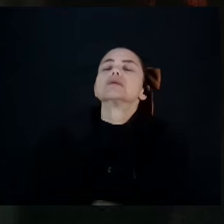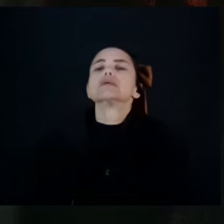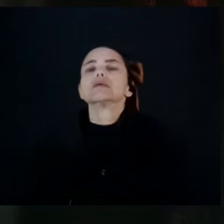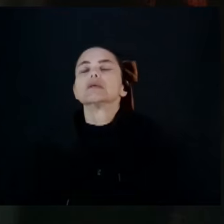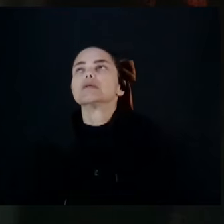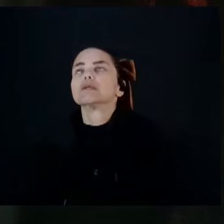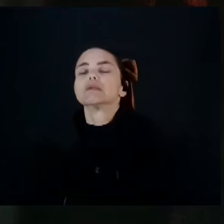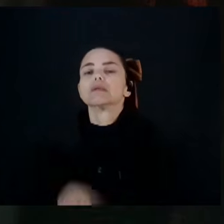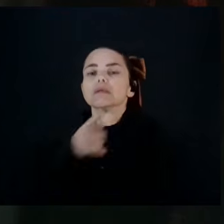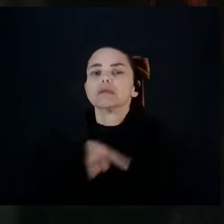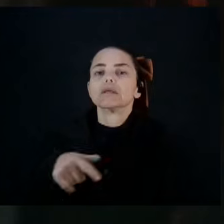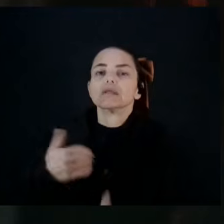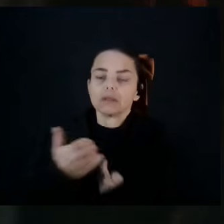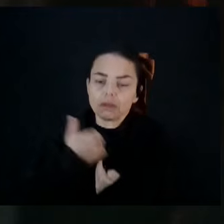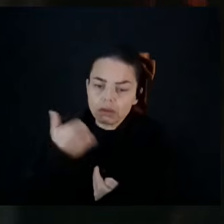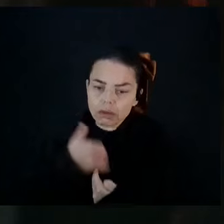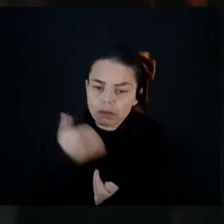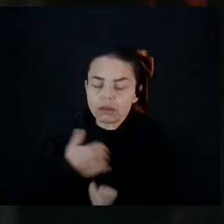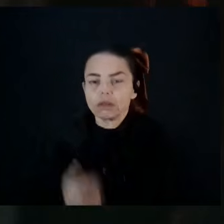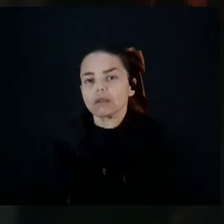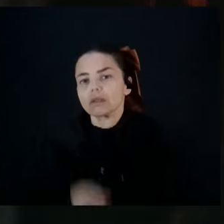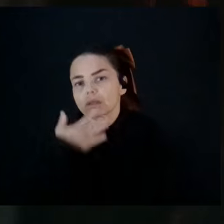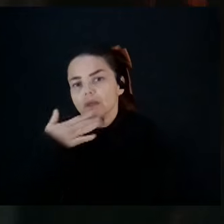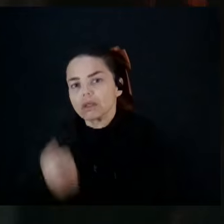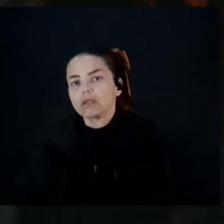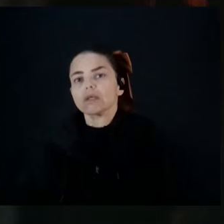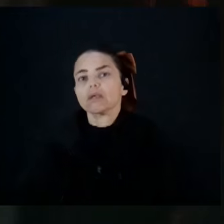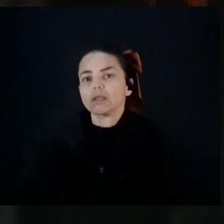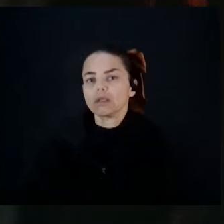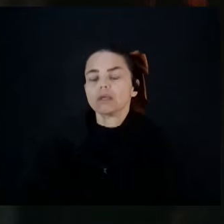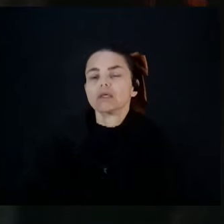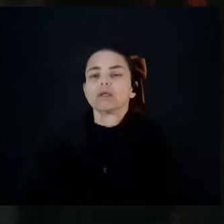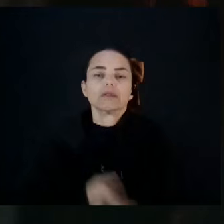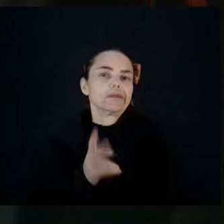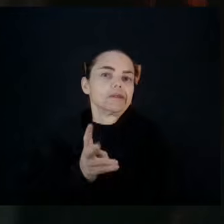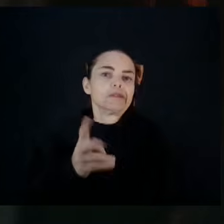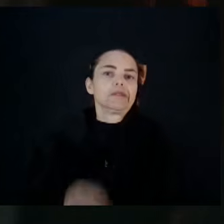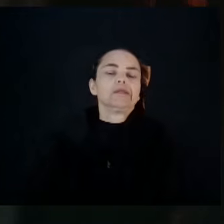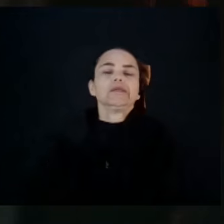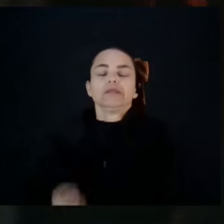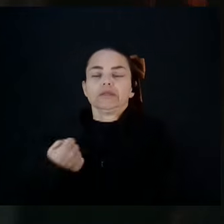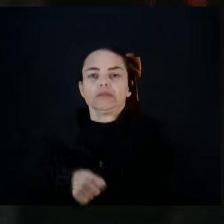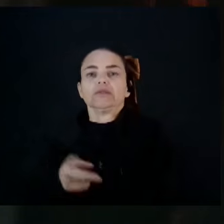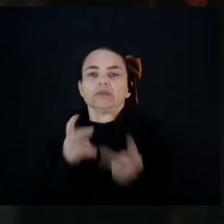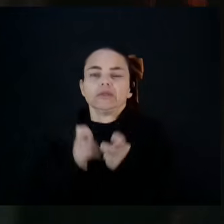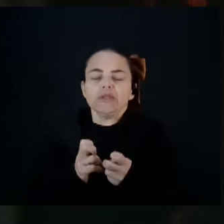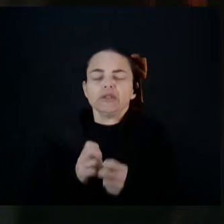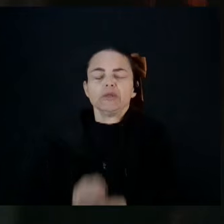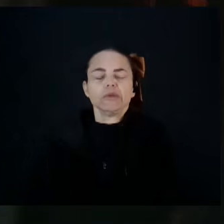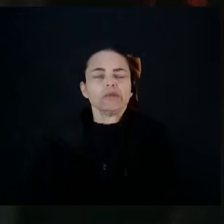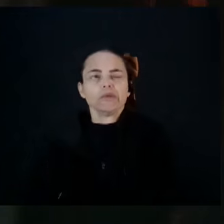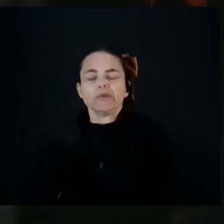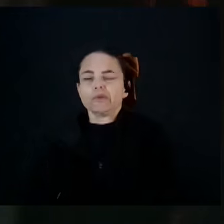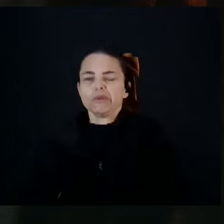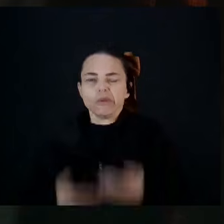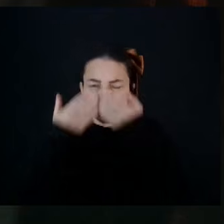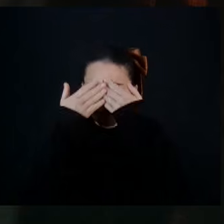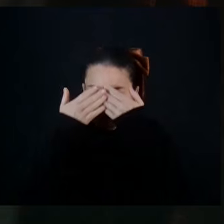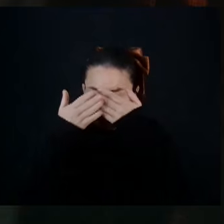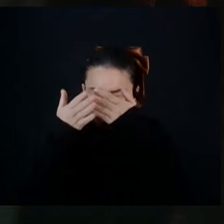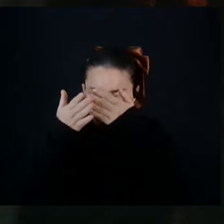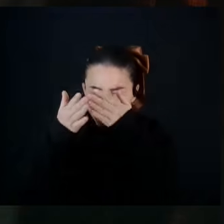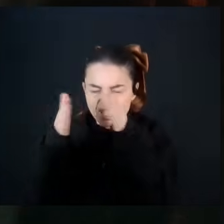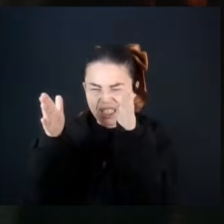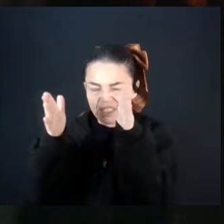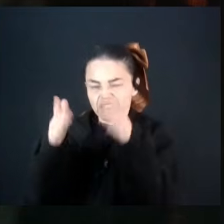nos orientam a melhor forma de seguir o caminho. Nós temos visão micro, vocês têm visão macro. Então, de repente, quando eu vejo que o